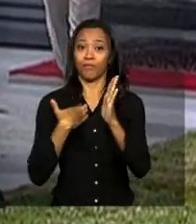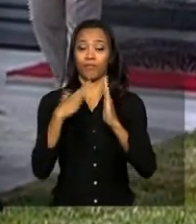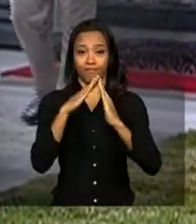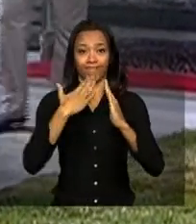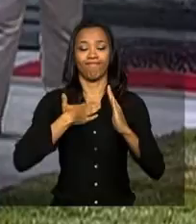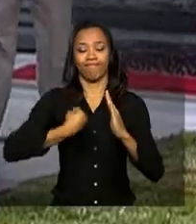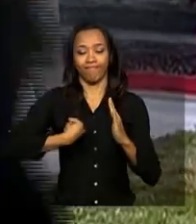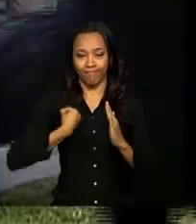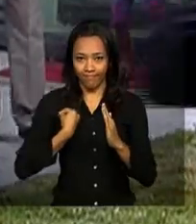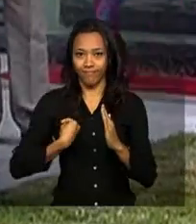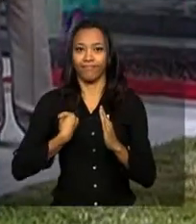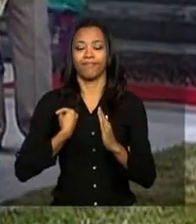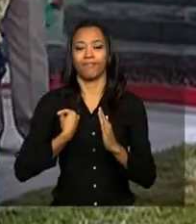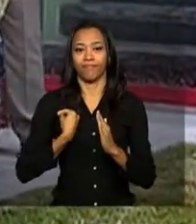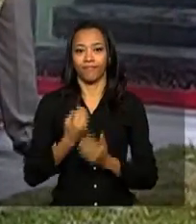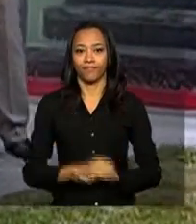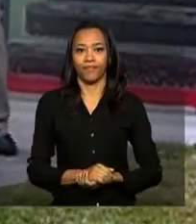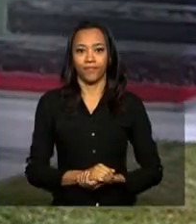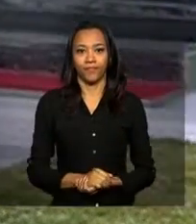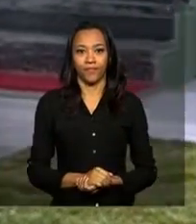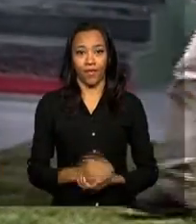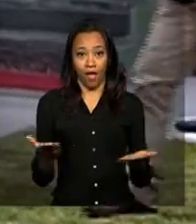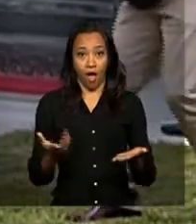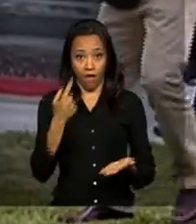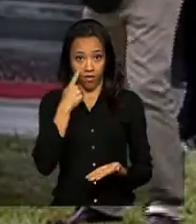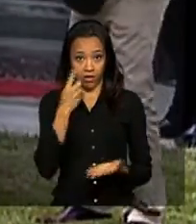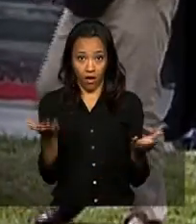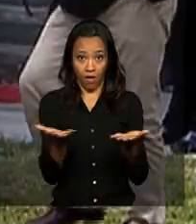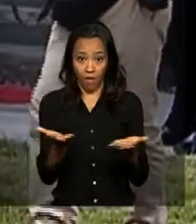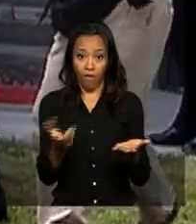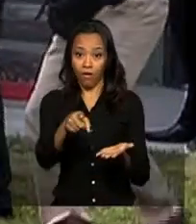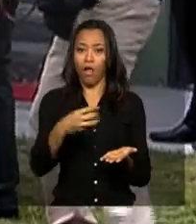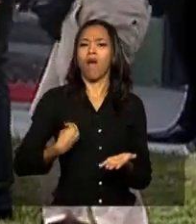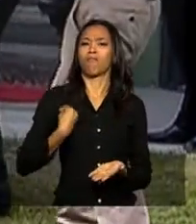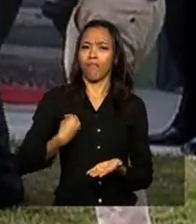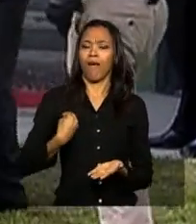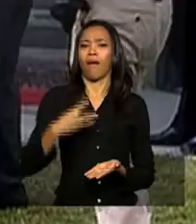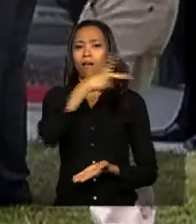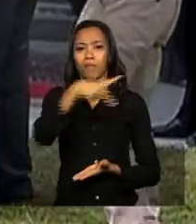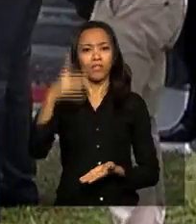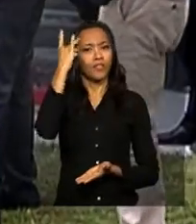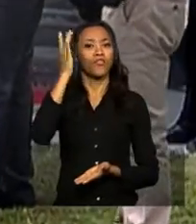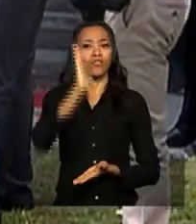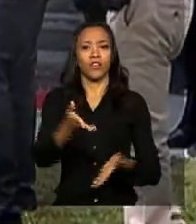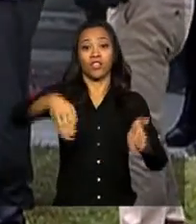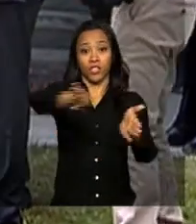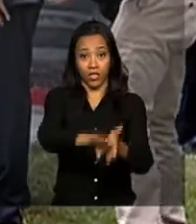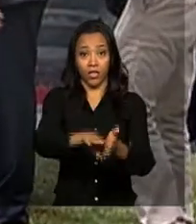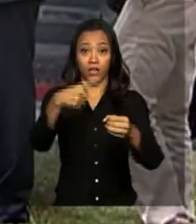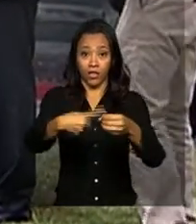minha casa minha vida você acompanha então imagens ao vivo da presidenta chegando ao bairro